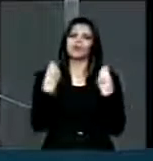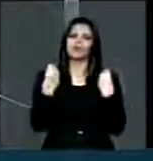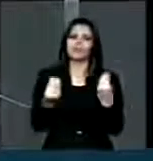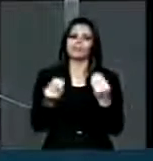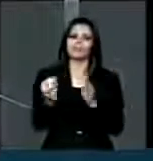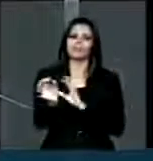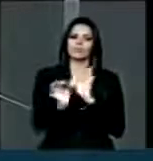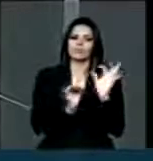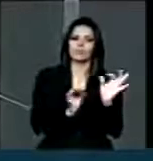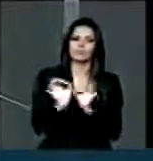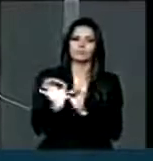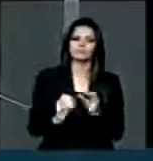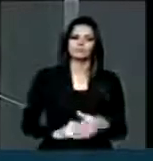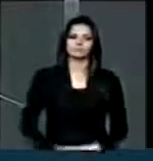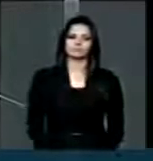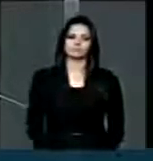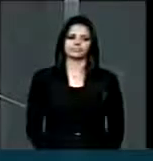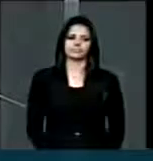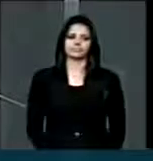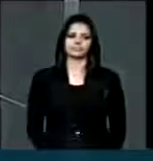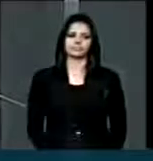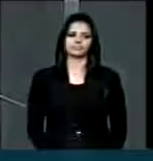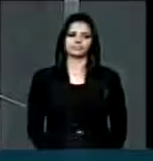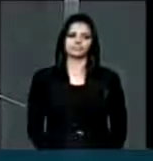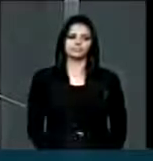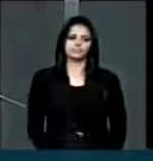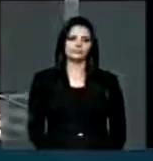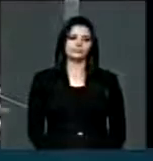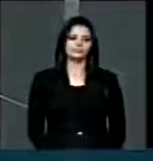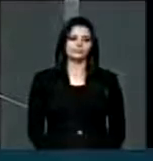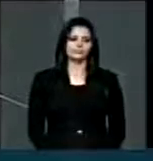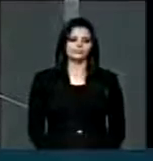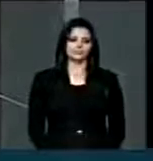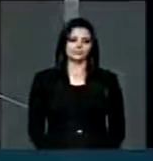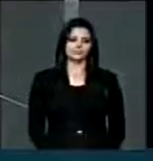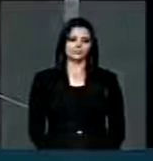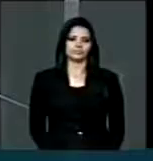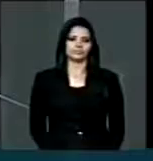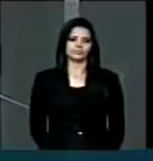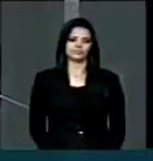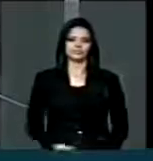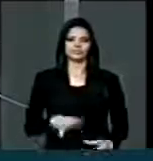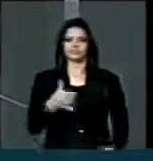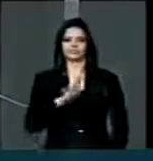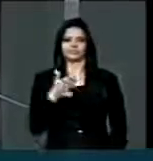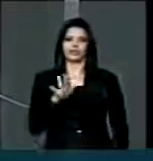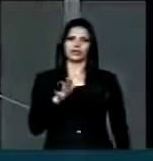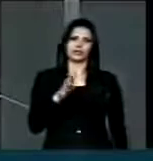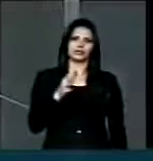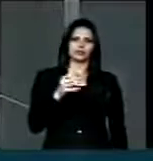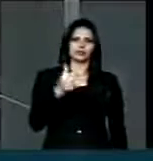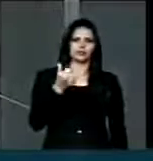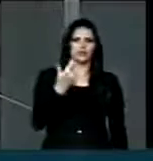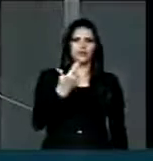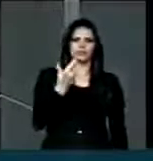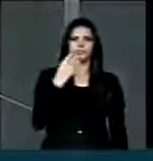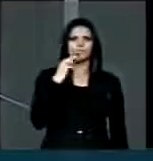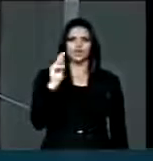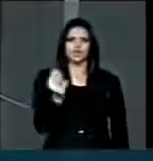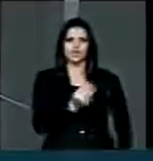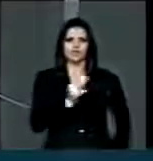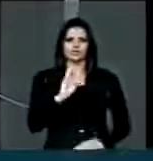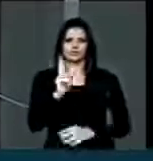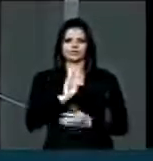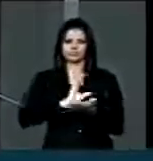programam com menos de 15, 10, 12 milhões de reais para os